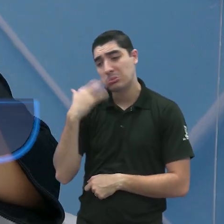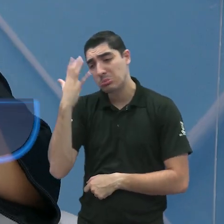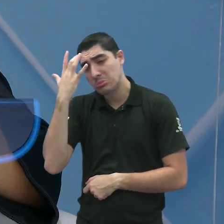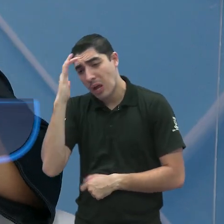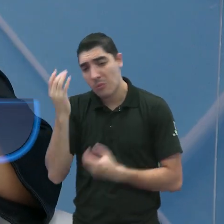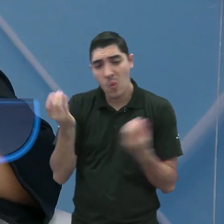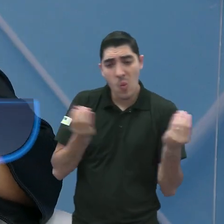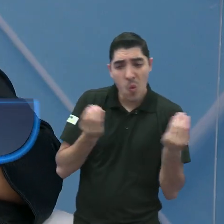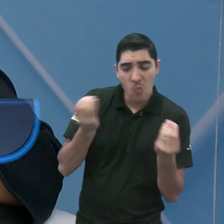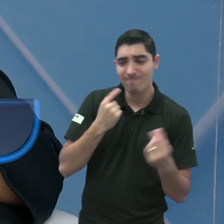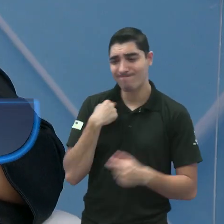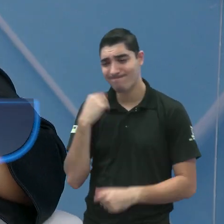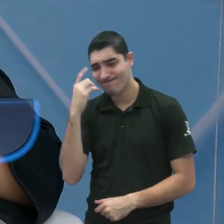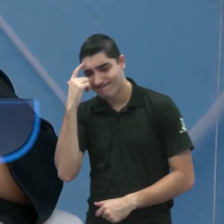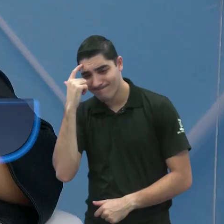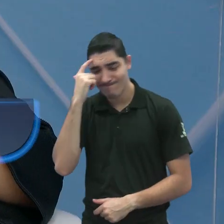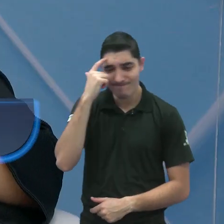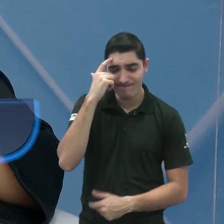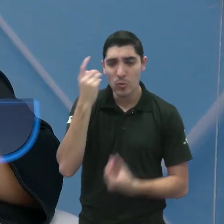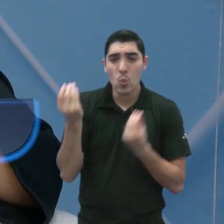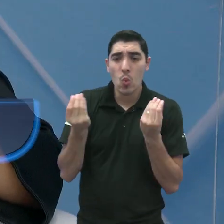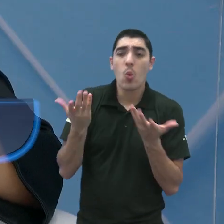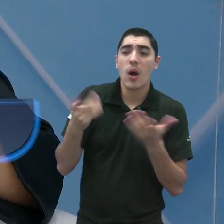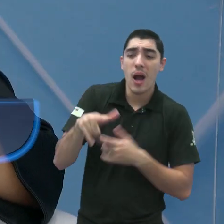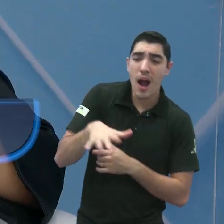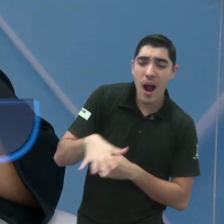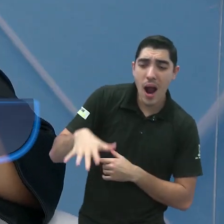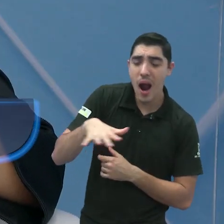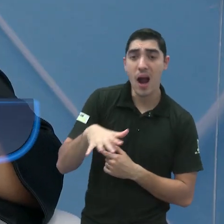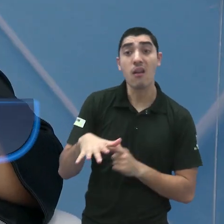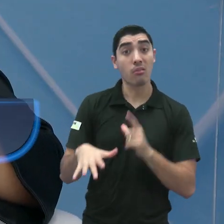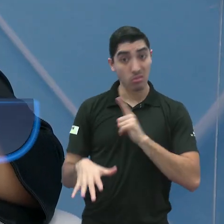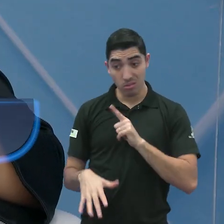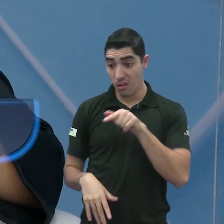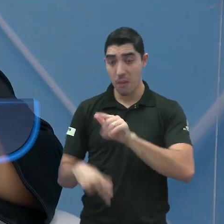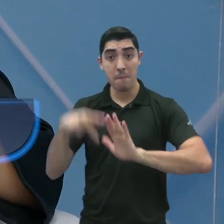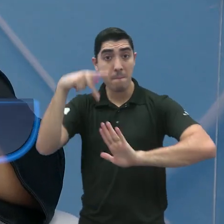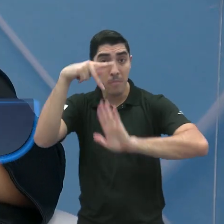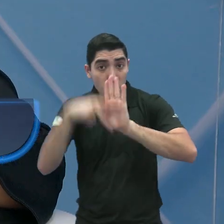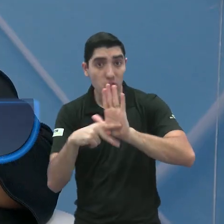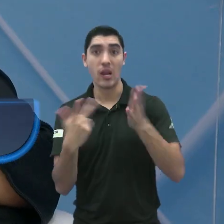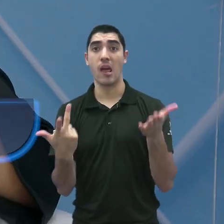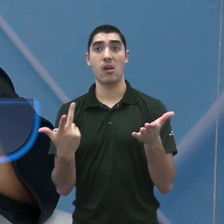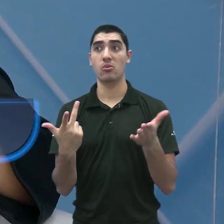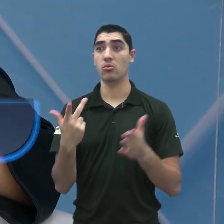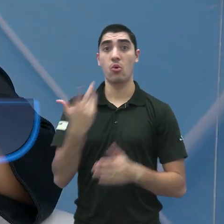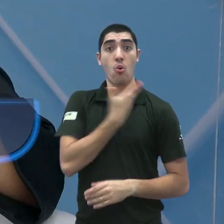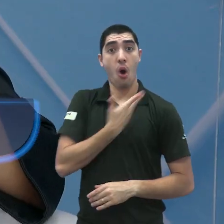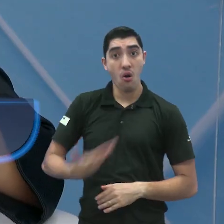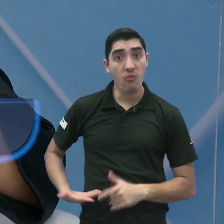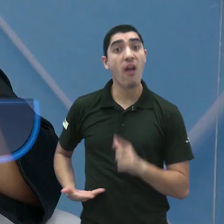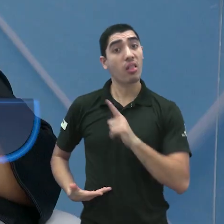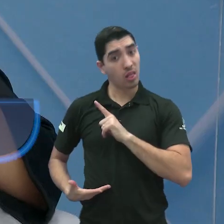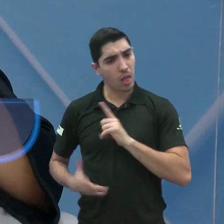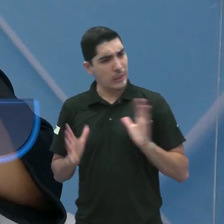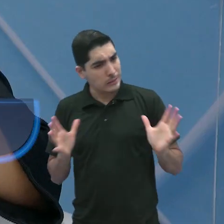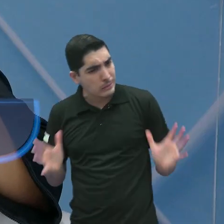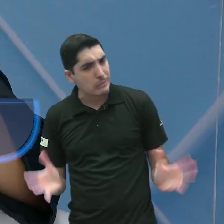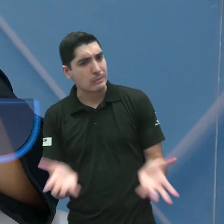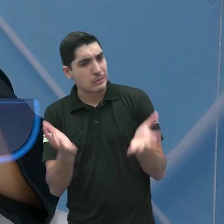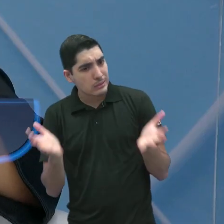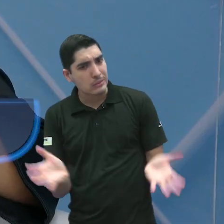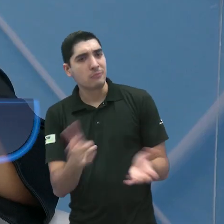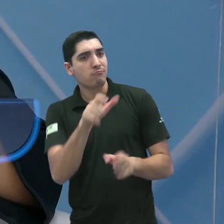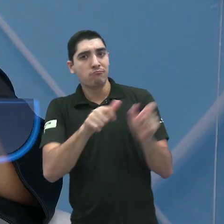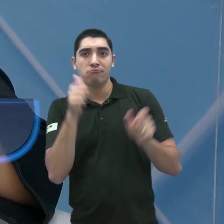para onde ir, saber que existem esses programas, que existem essas possibilidades de ganhar espaço